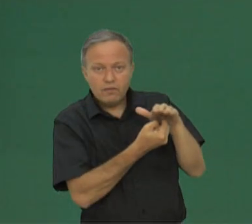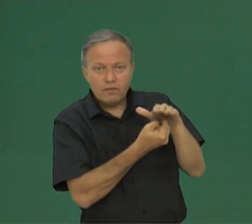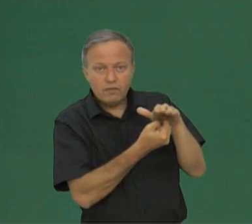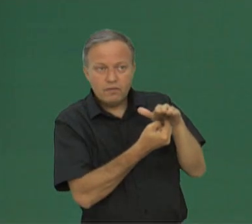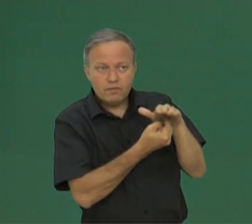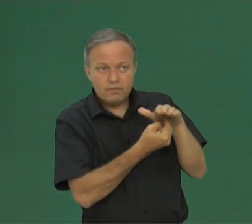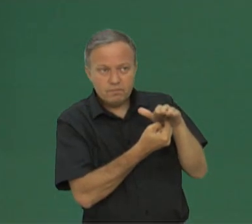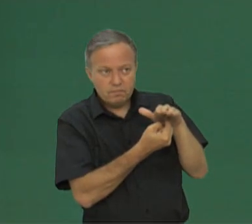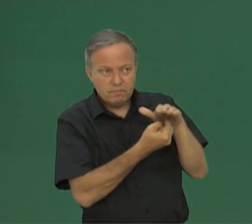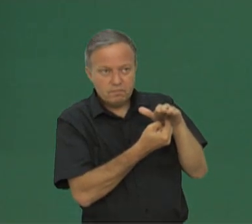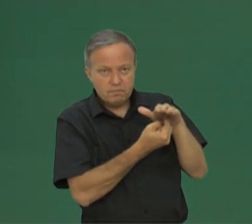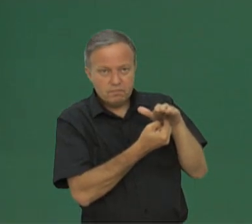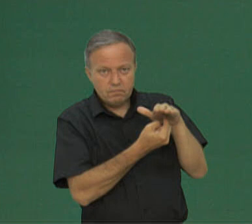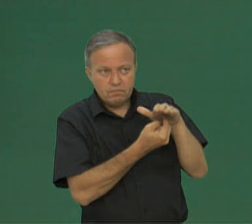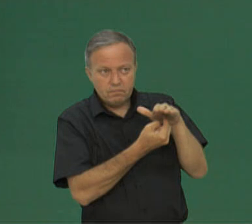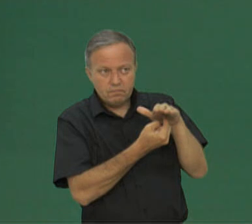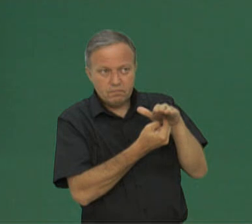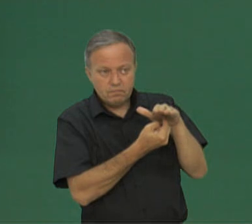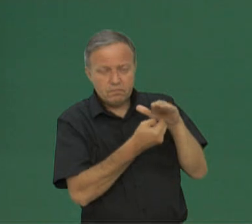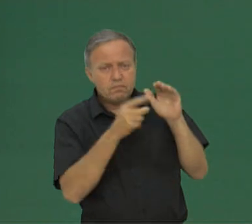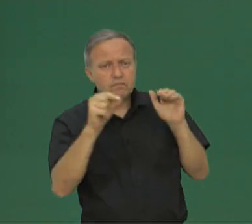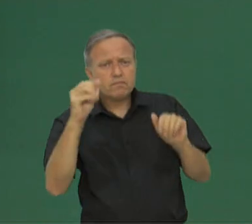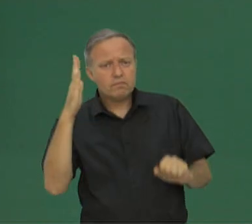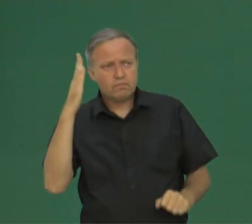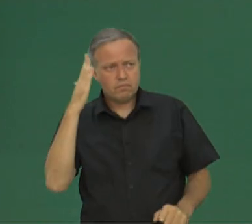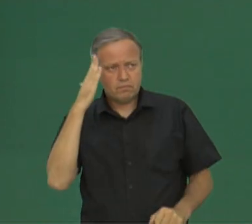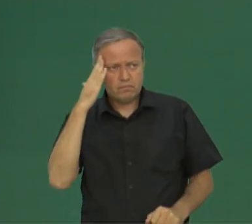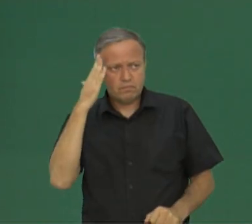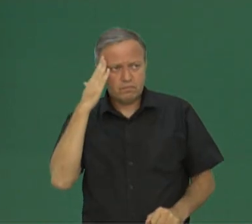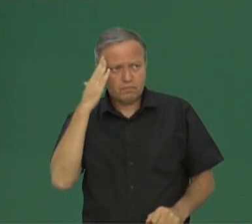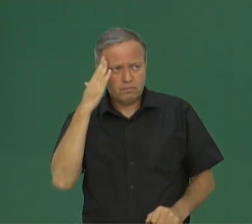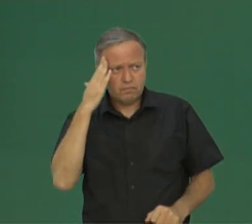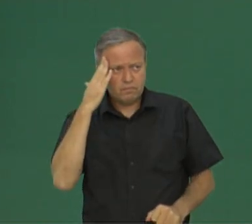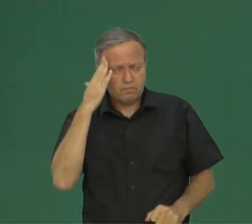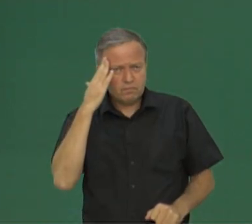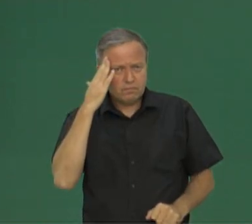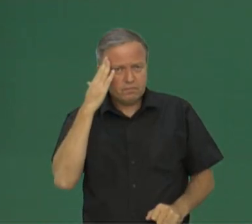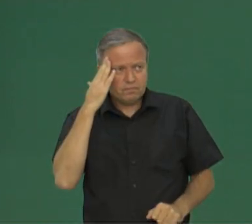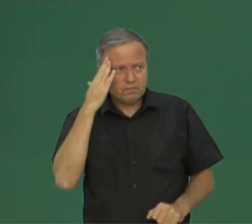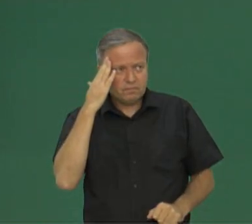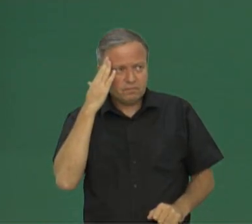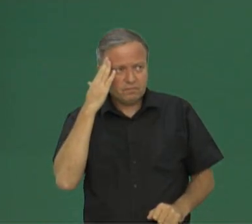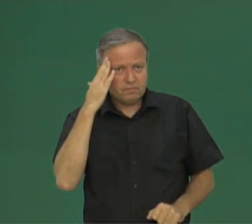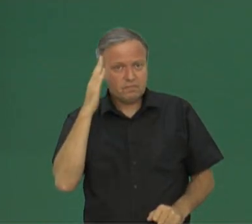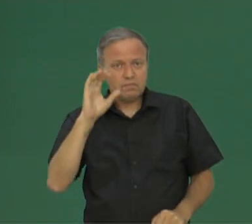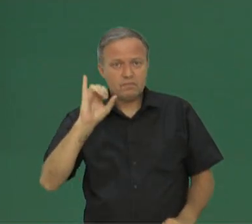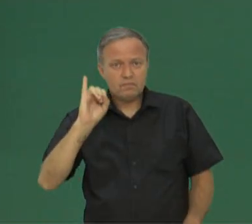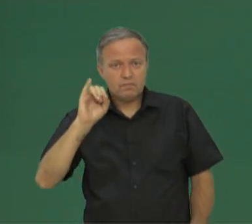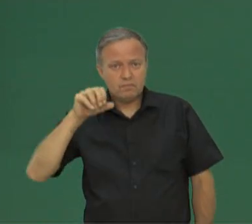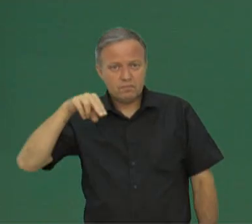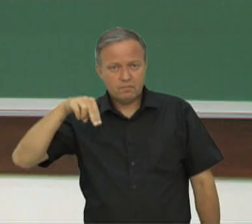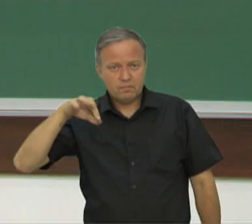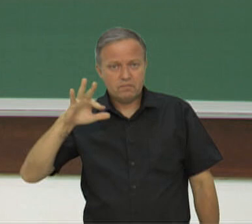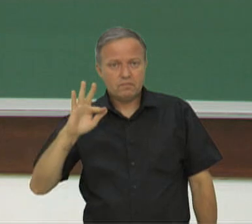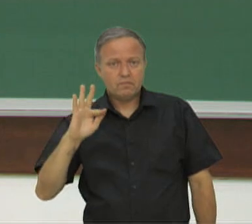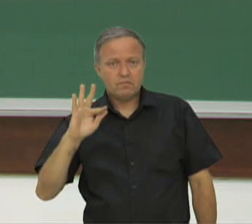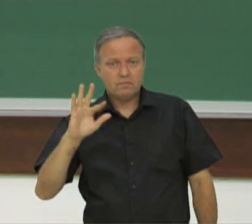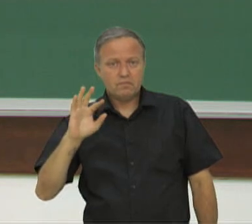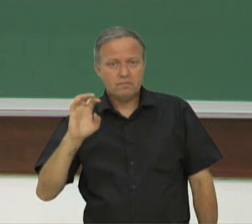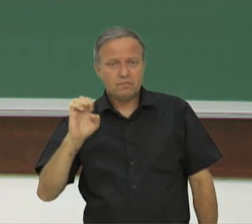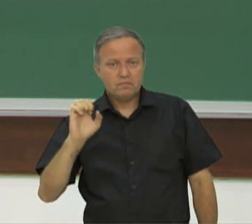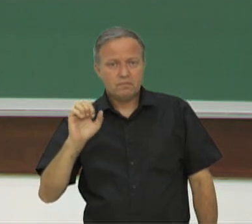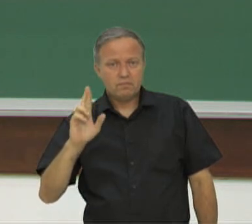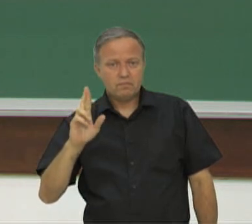Certo? Então, o que você pensa ali olhando o inferninho? Eu vou contar para vocês que na época que eu tinha a idade de vocês,